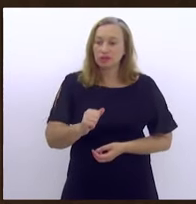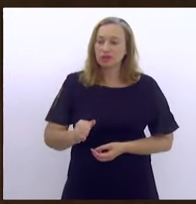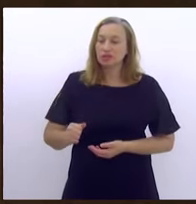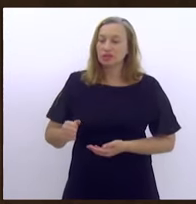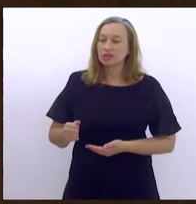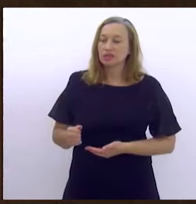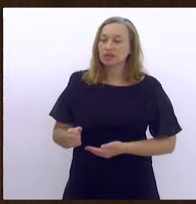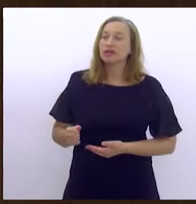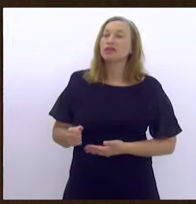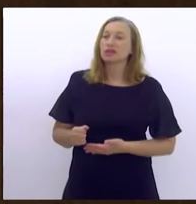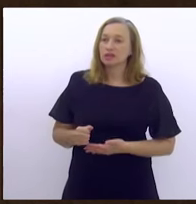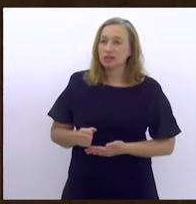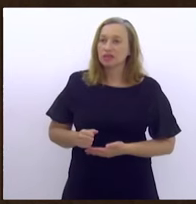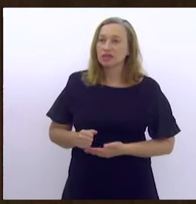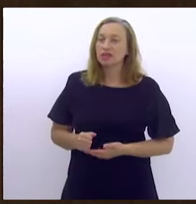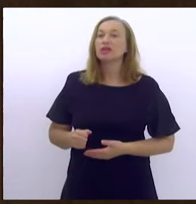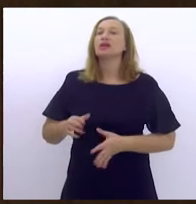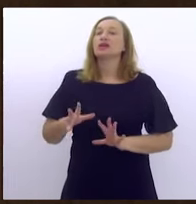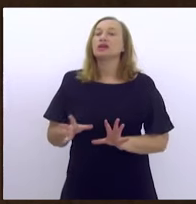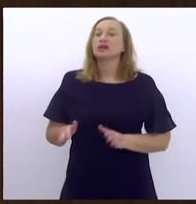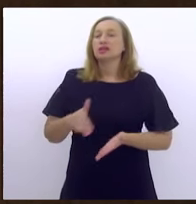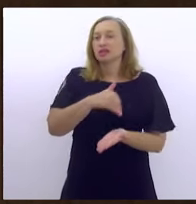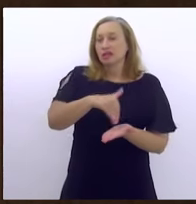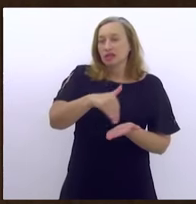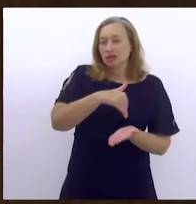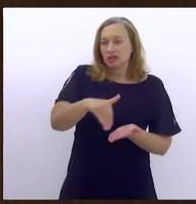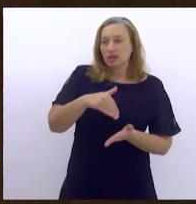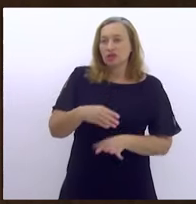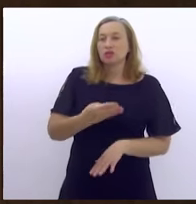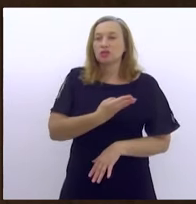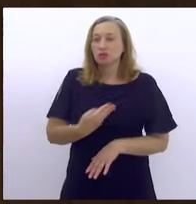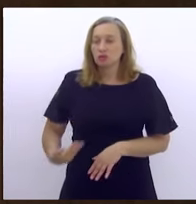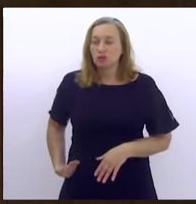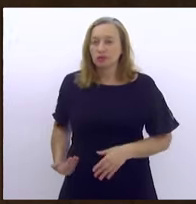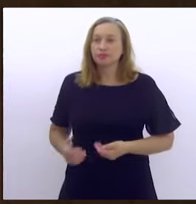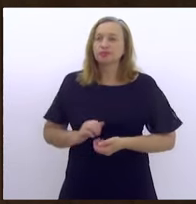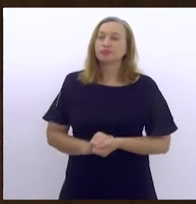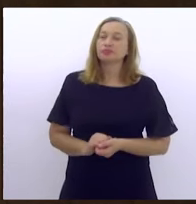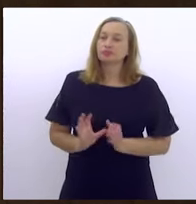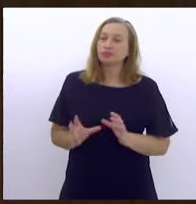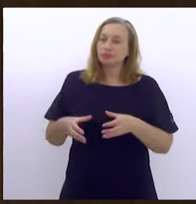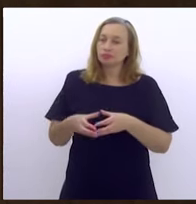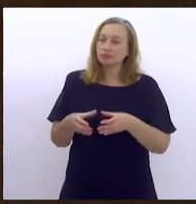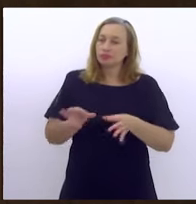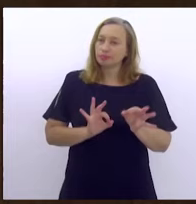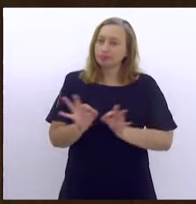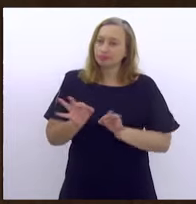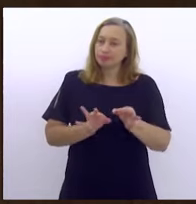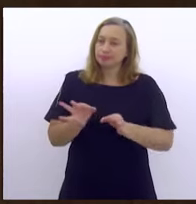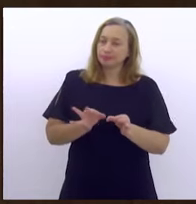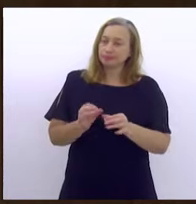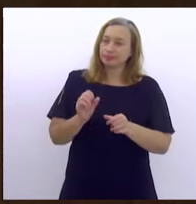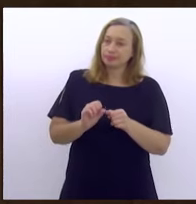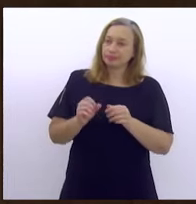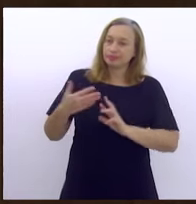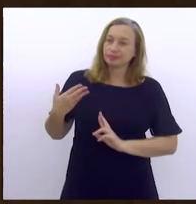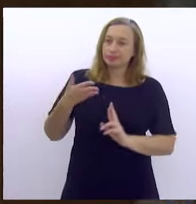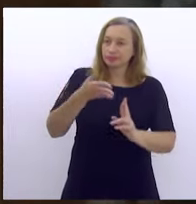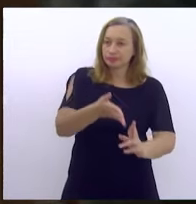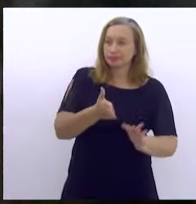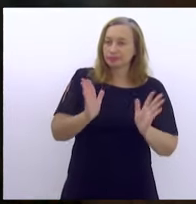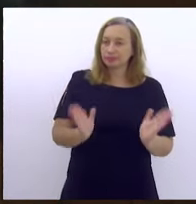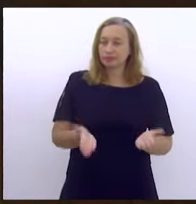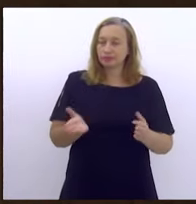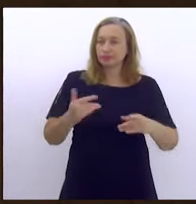governo, conseguimos levar o segurança presente, conseguimos montar uma equipe que faz Macaé hoje ser referência